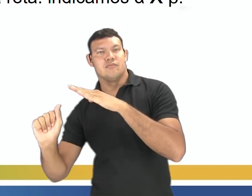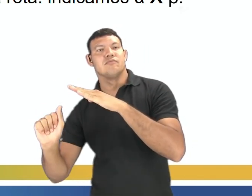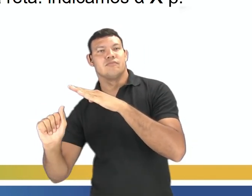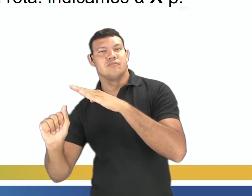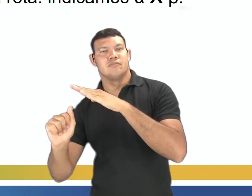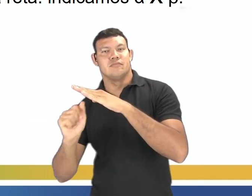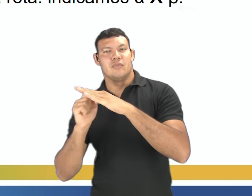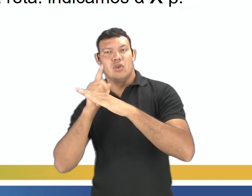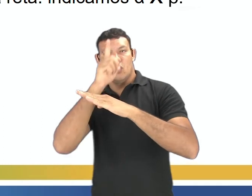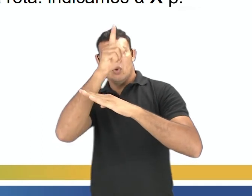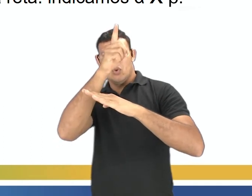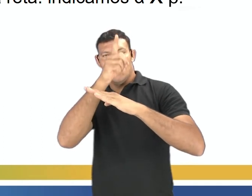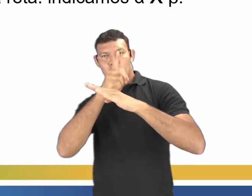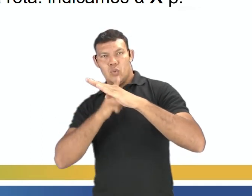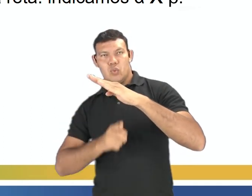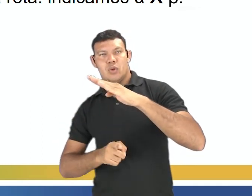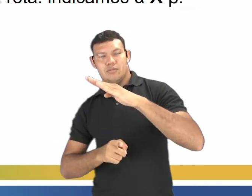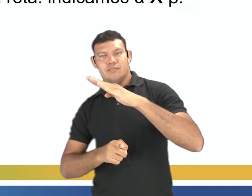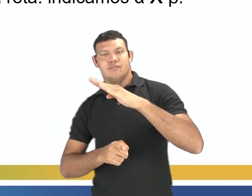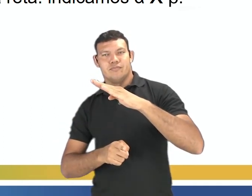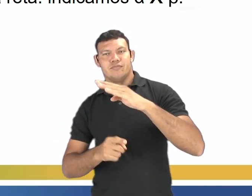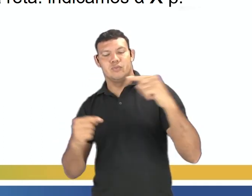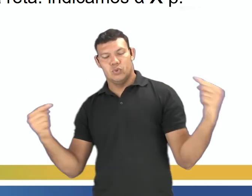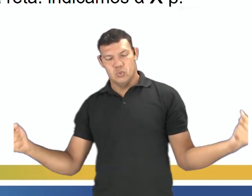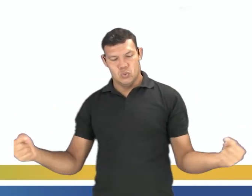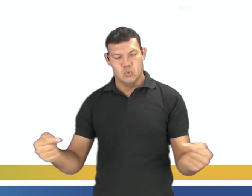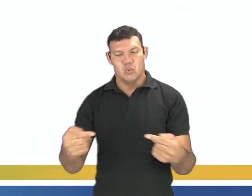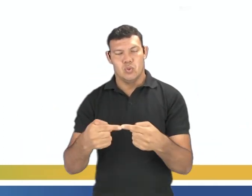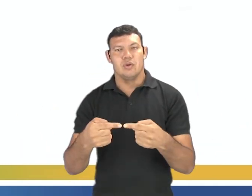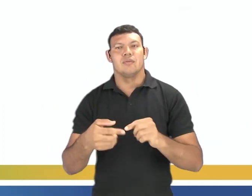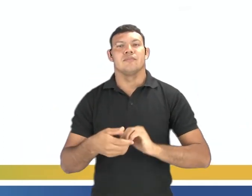então nesse caso elas são concorrente